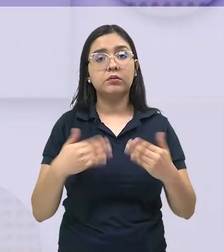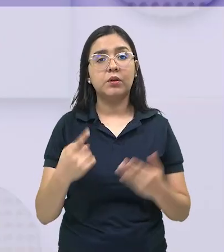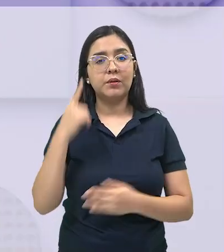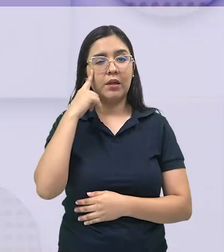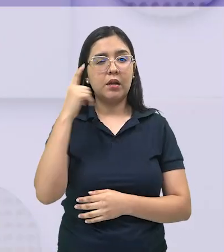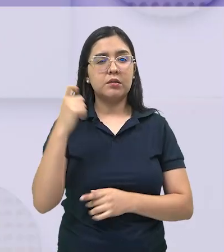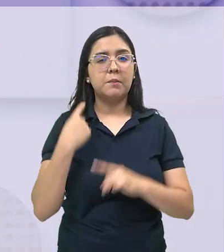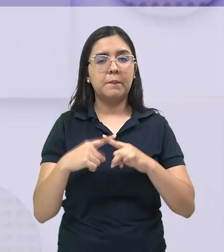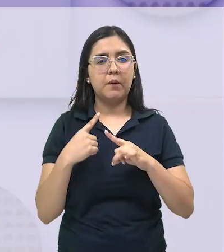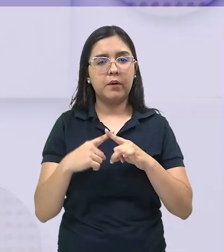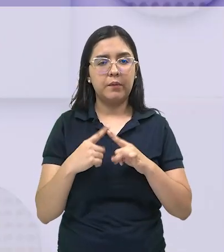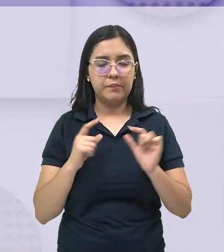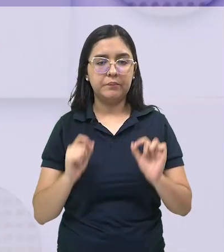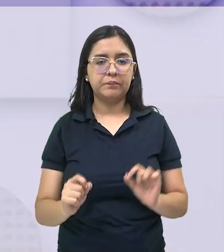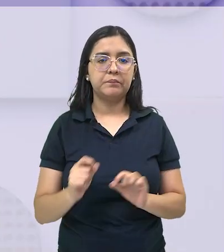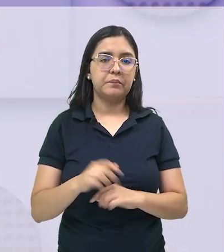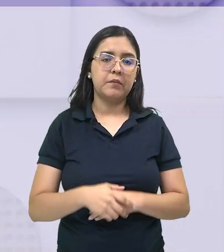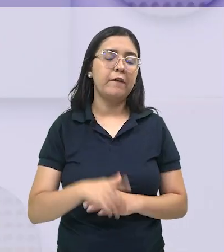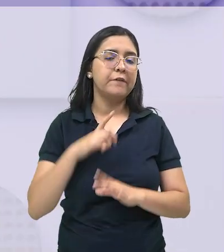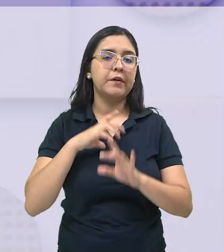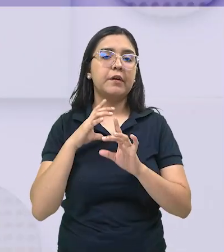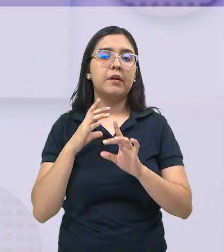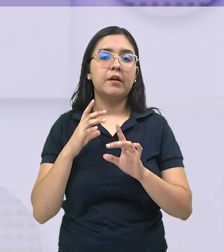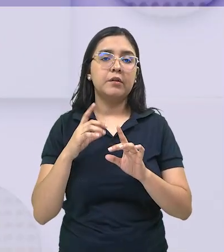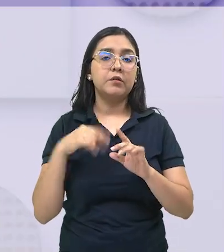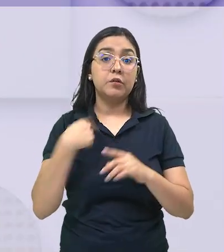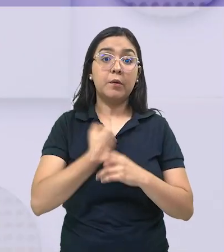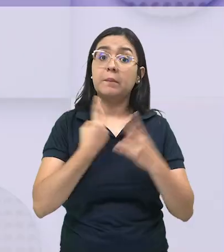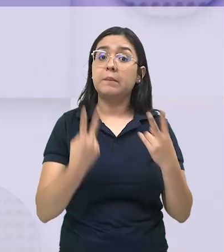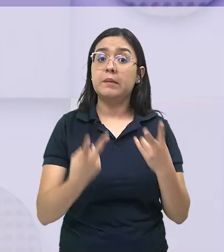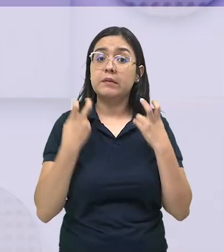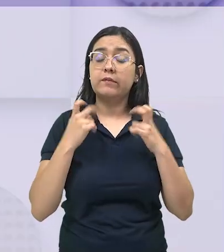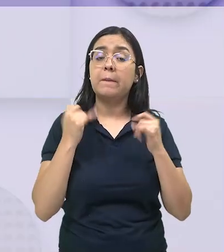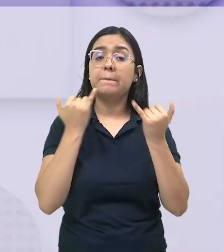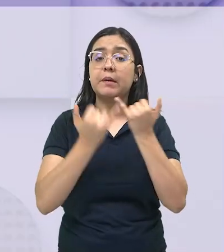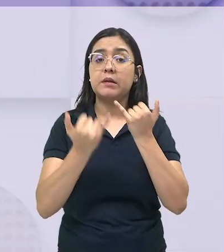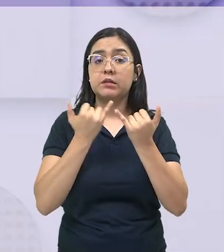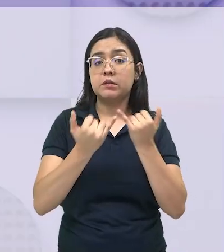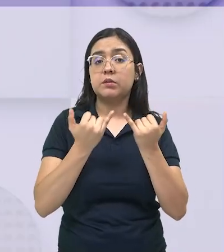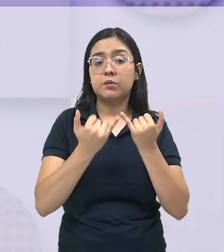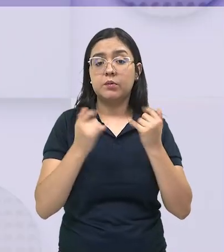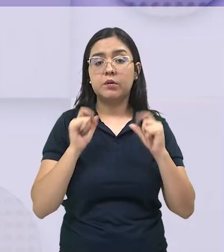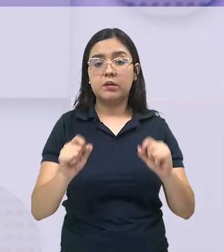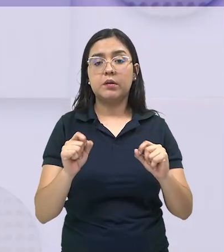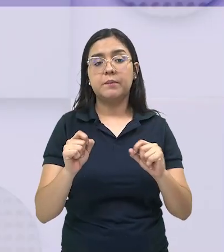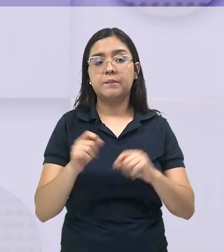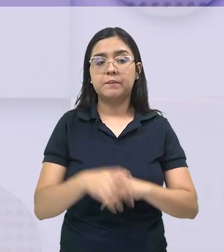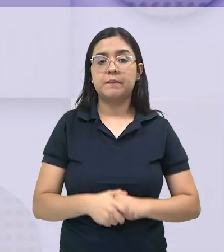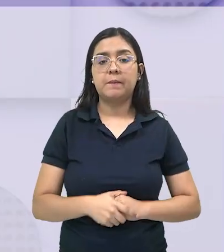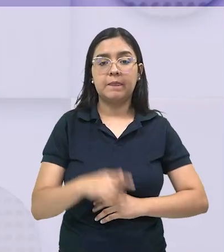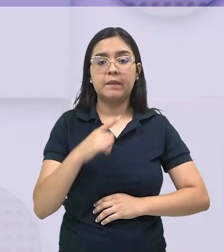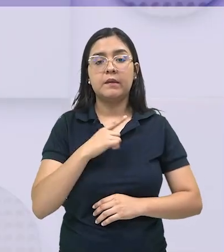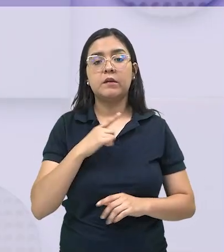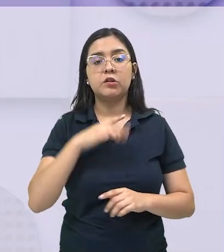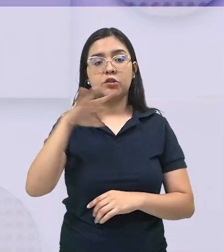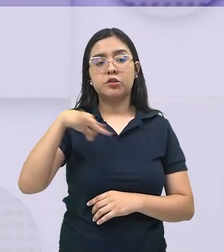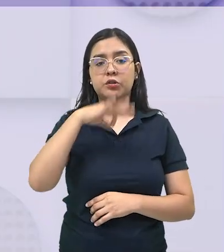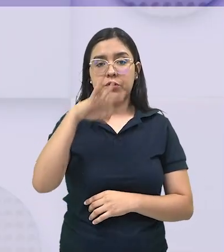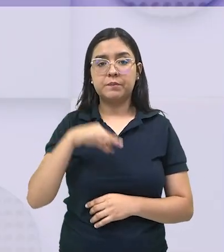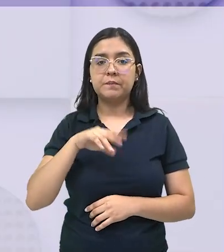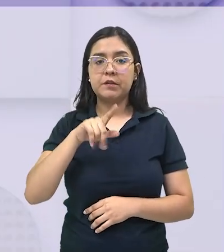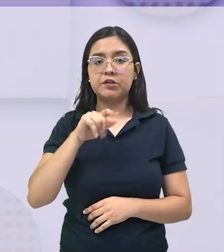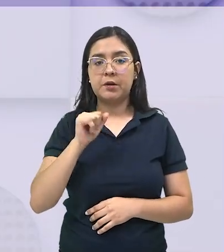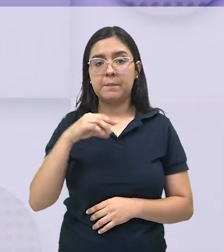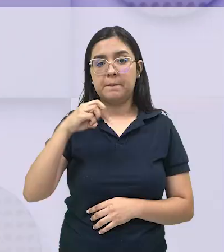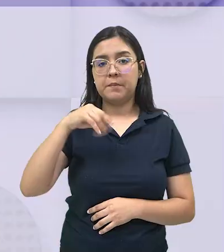bem interessante porque isso vai influenciar. Nós vamos ver algo muito parecido nas espiritualidades